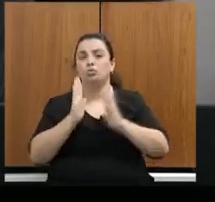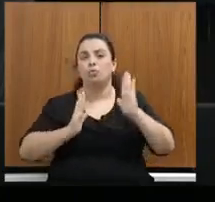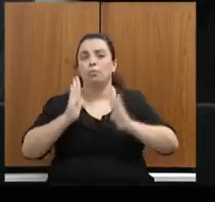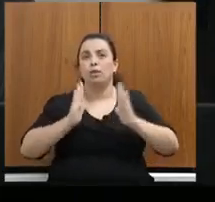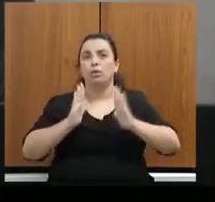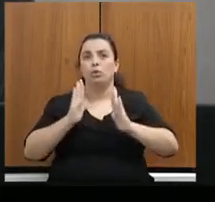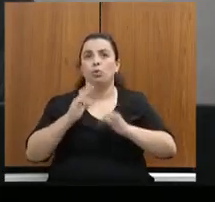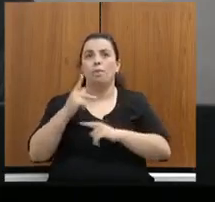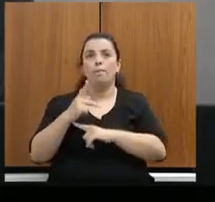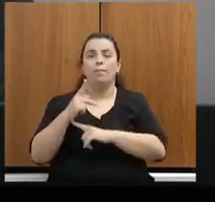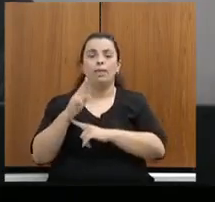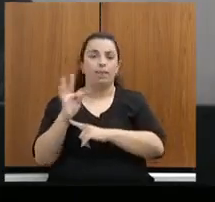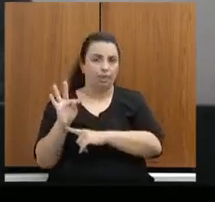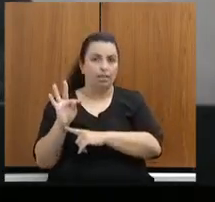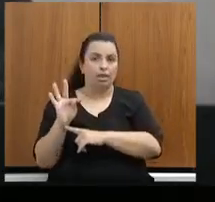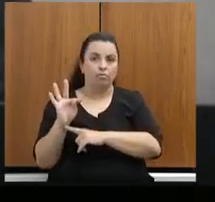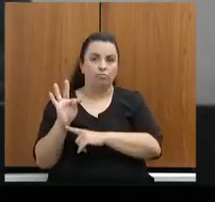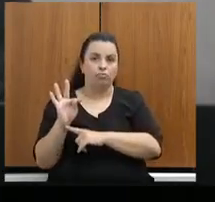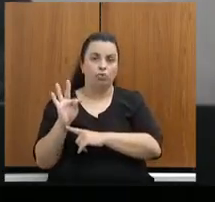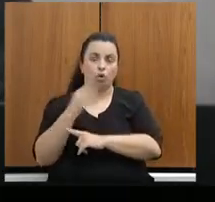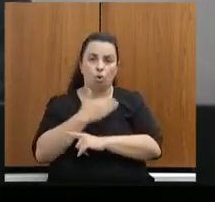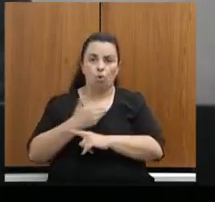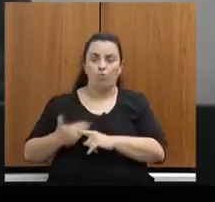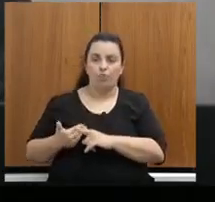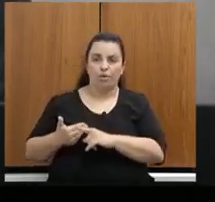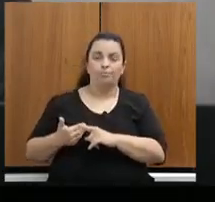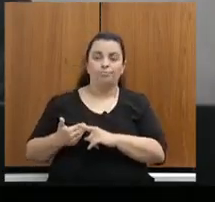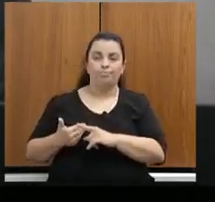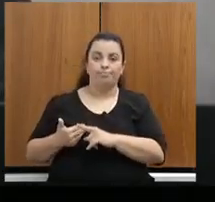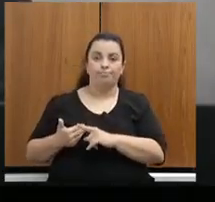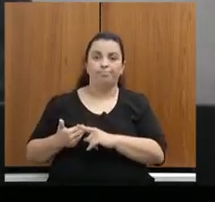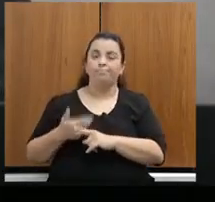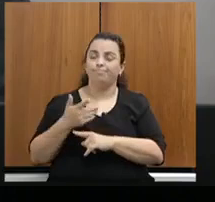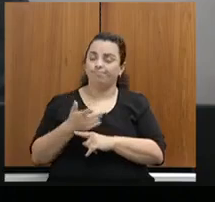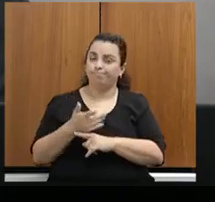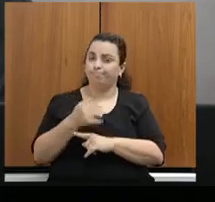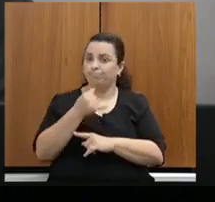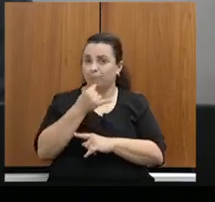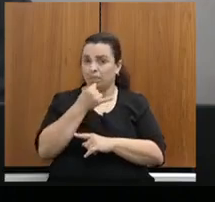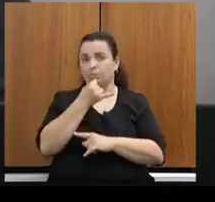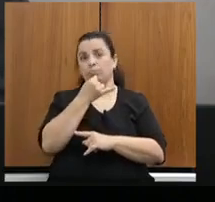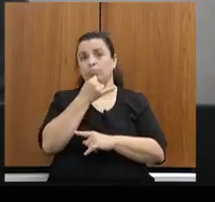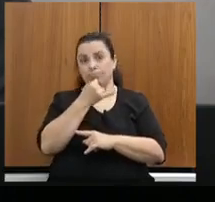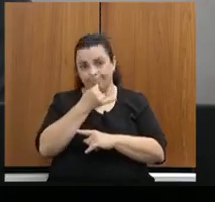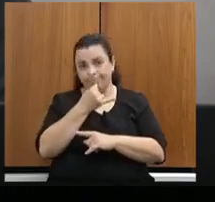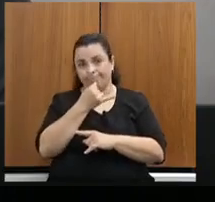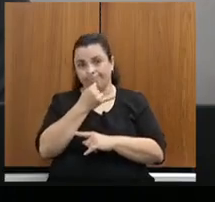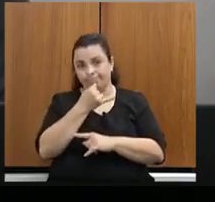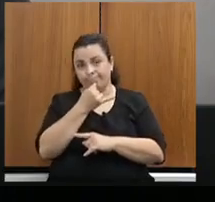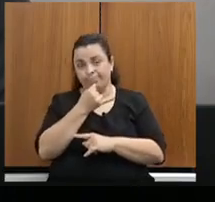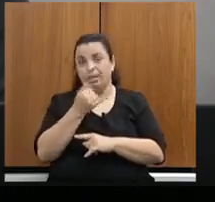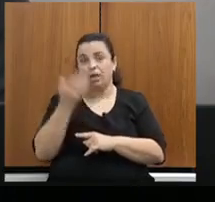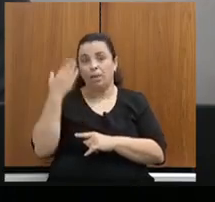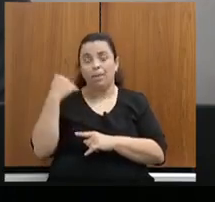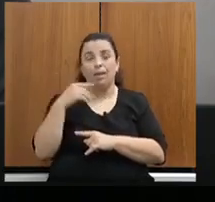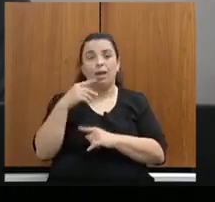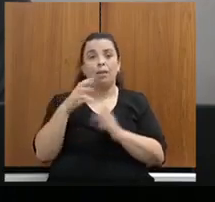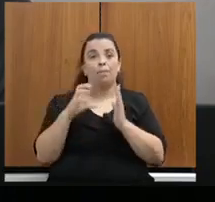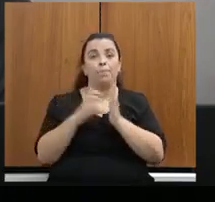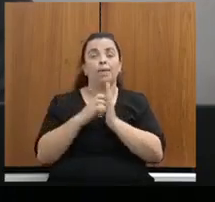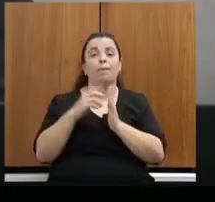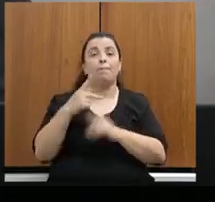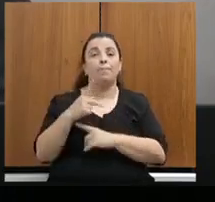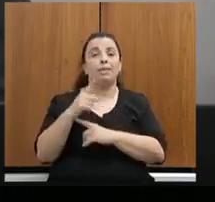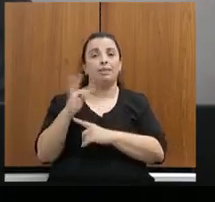lastimável Dr sabia que o governo do PT conseguiu investir nas Forças de Segurança Pública